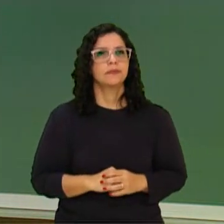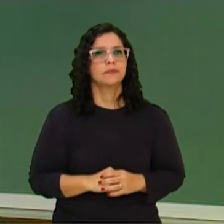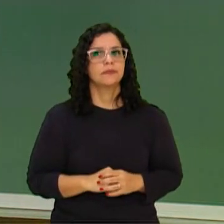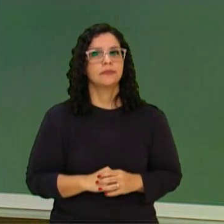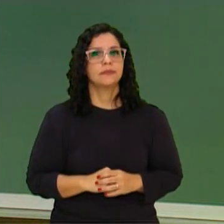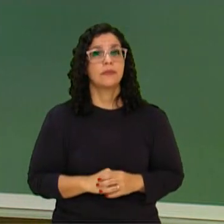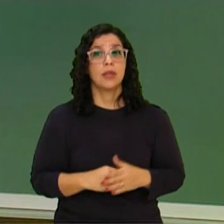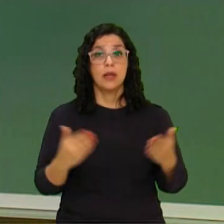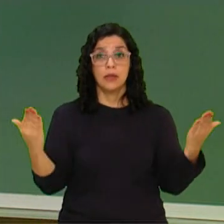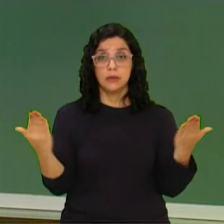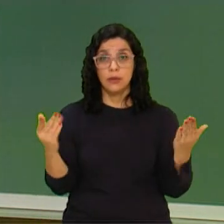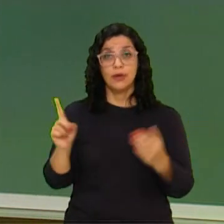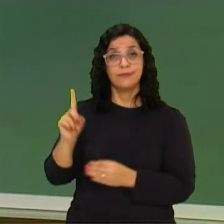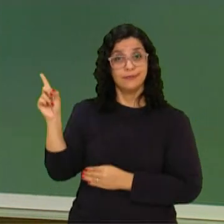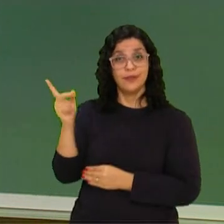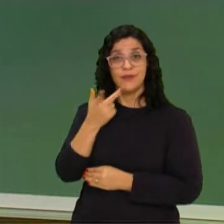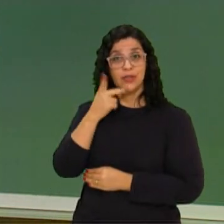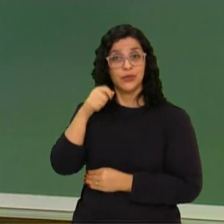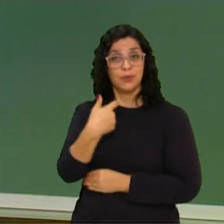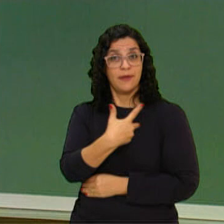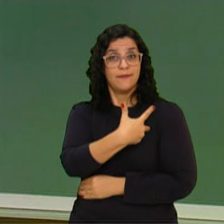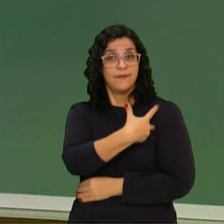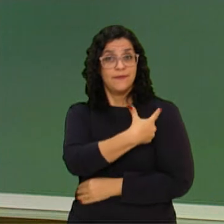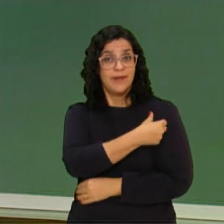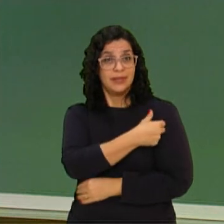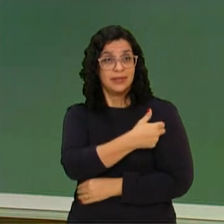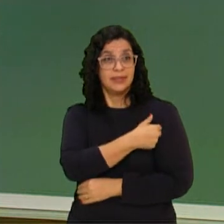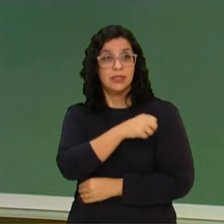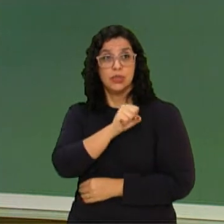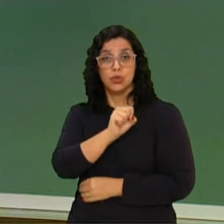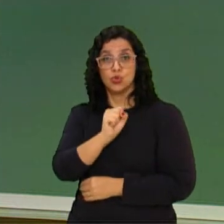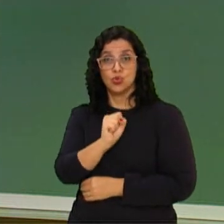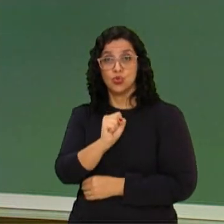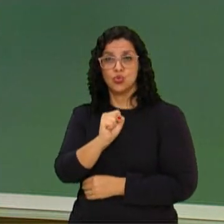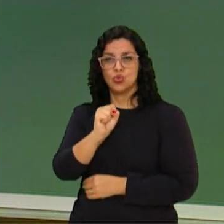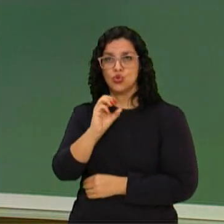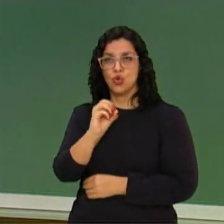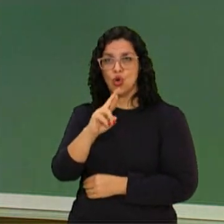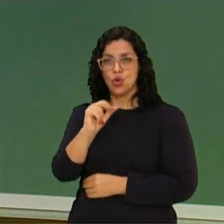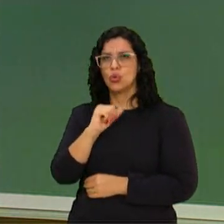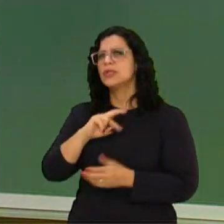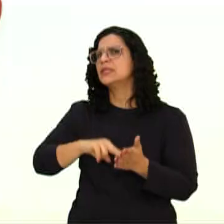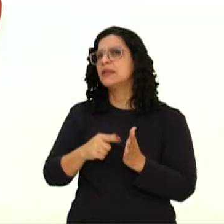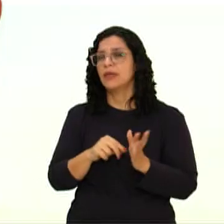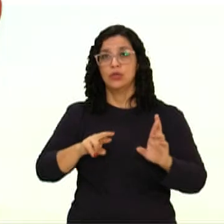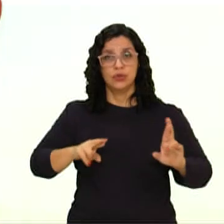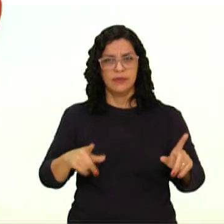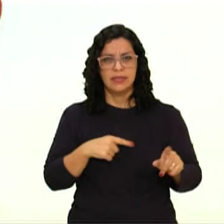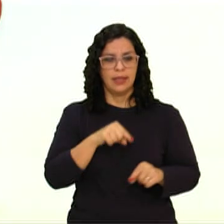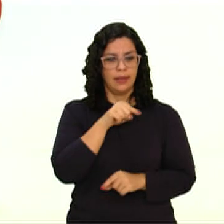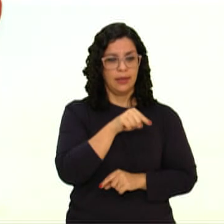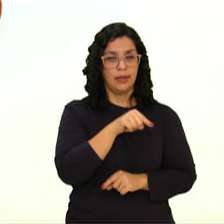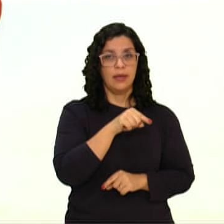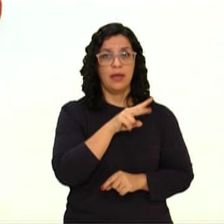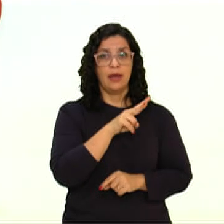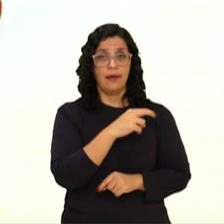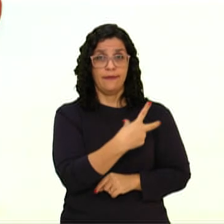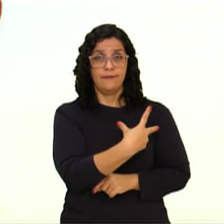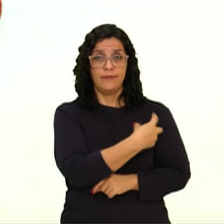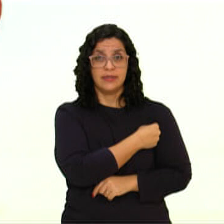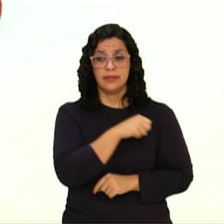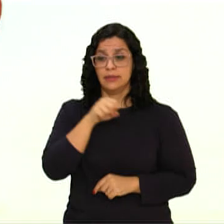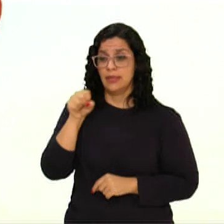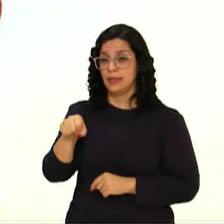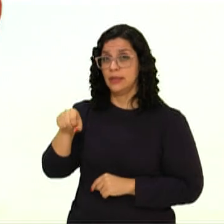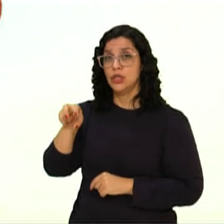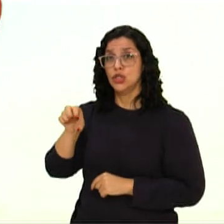maior ali. Falando então de soros e vacinas, já vamos direto ali explicando o que é, né, diferenciando uma coisa da outra, né?